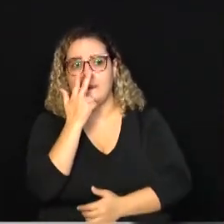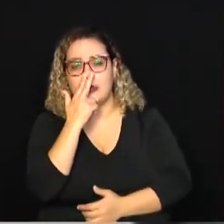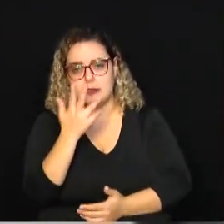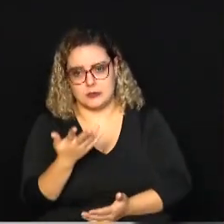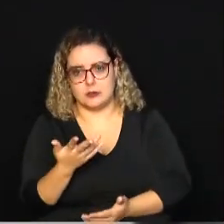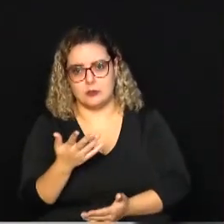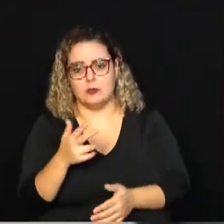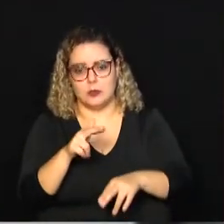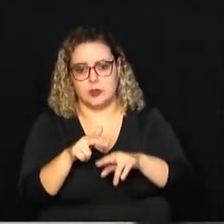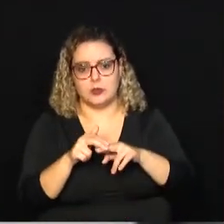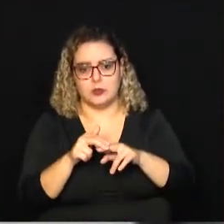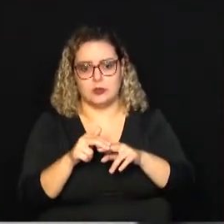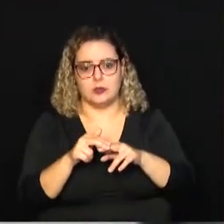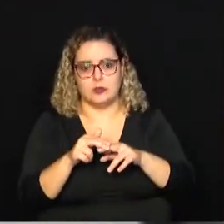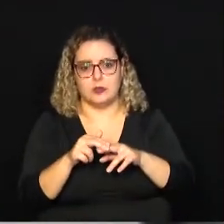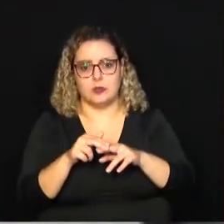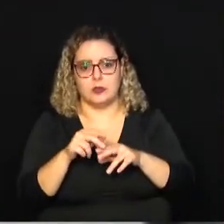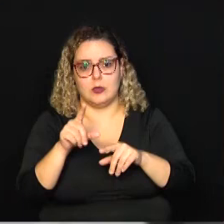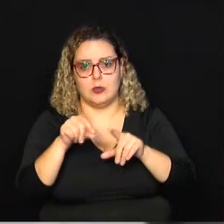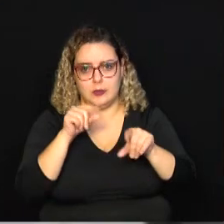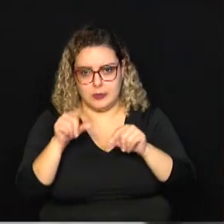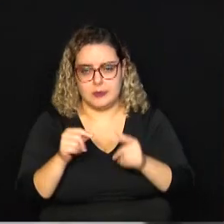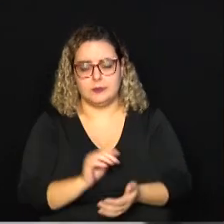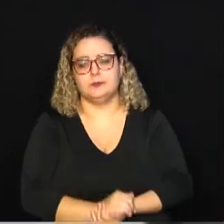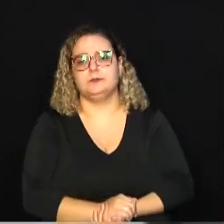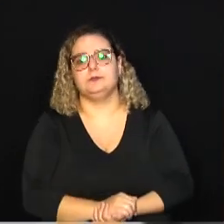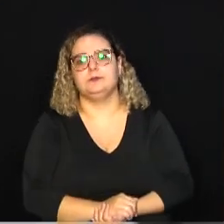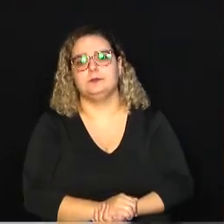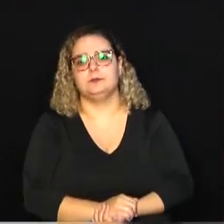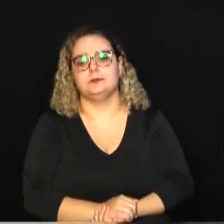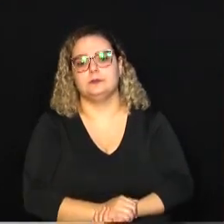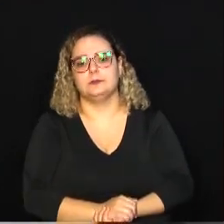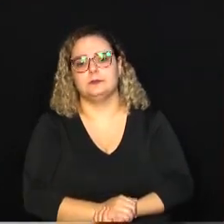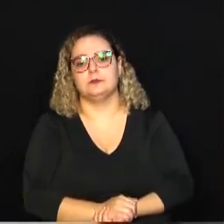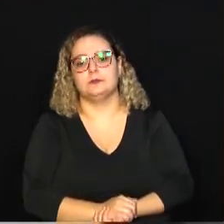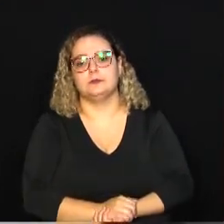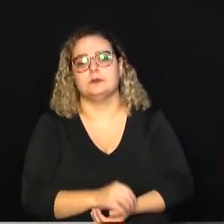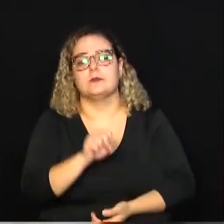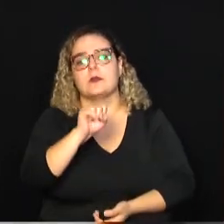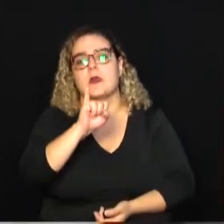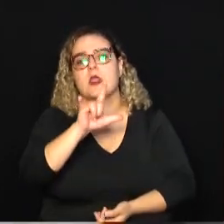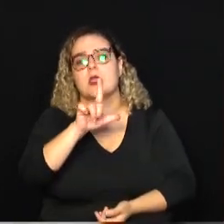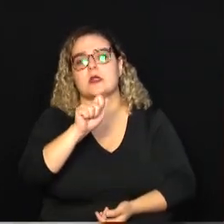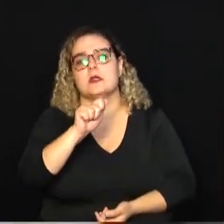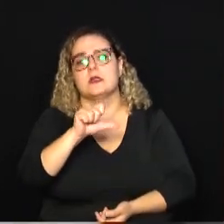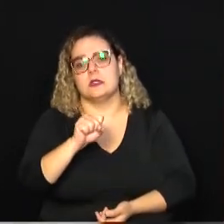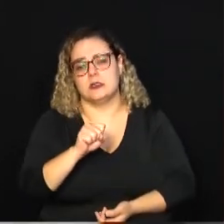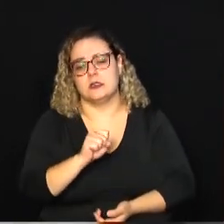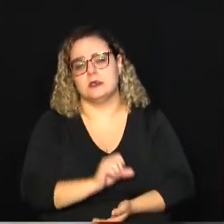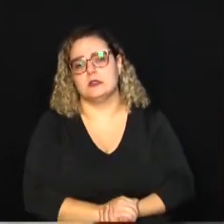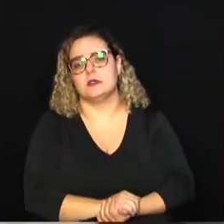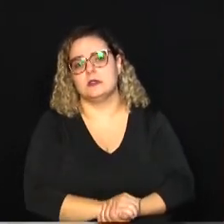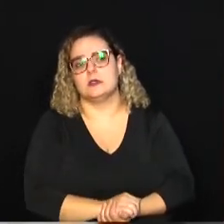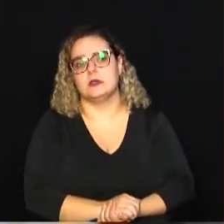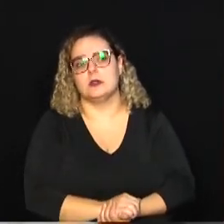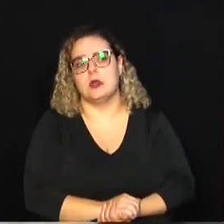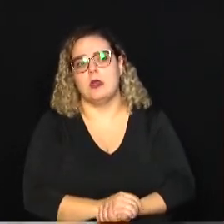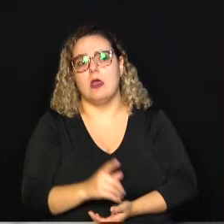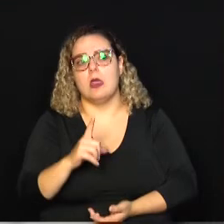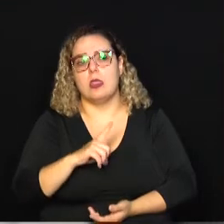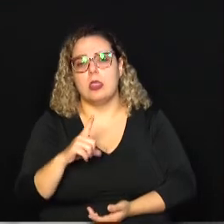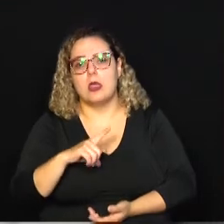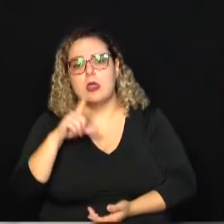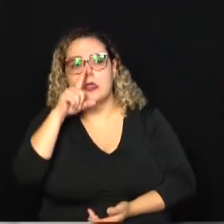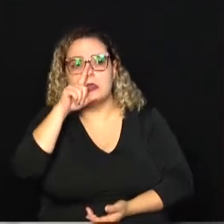isso que eu vou fazer, tá, Pedro? O Silas fala o seguinte: corre risco do